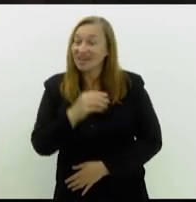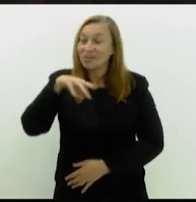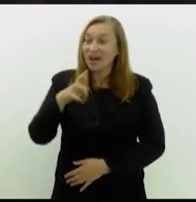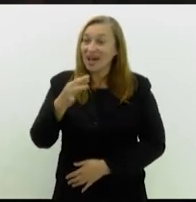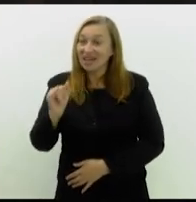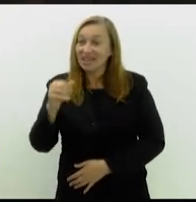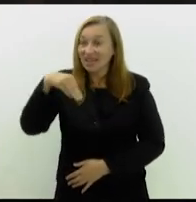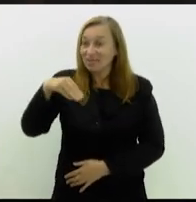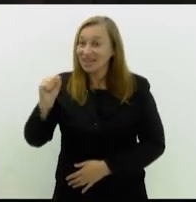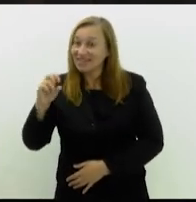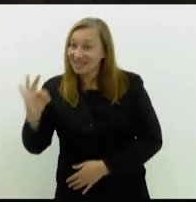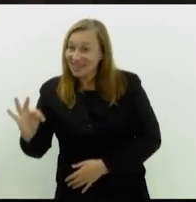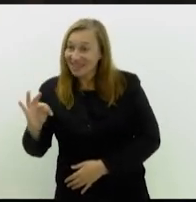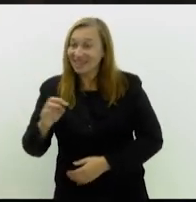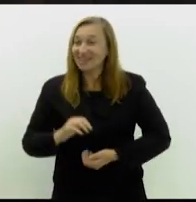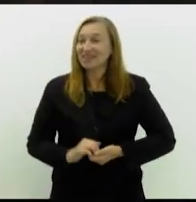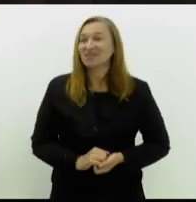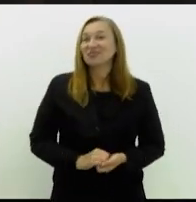do